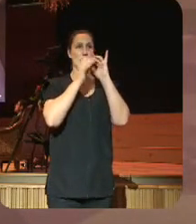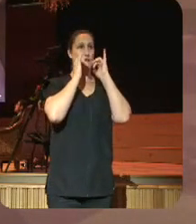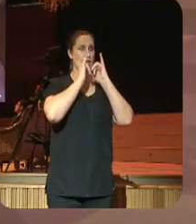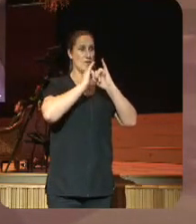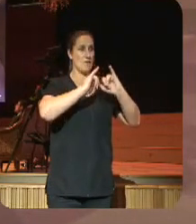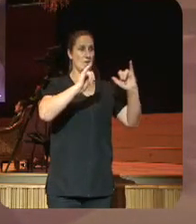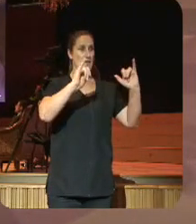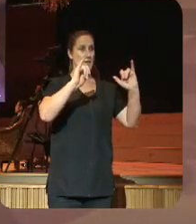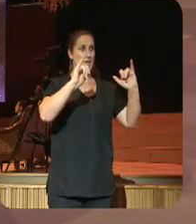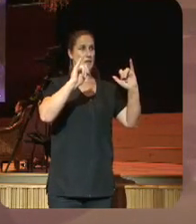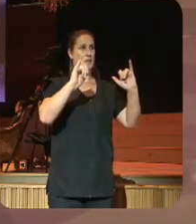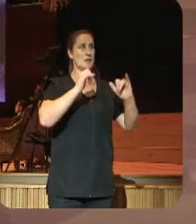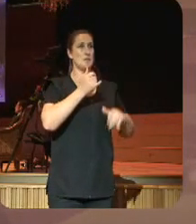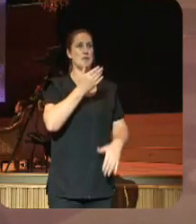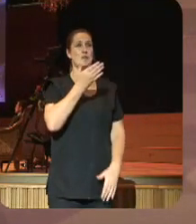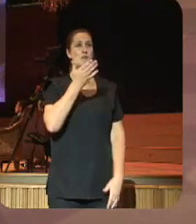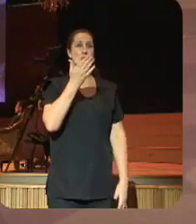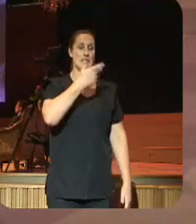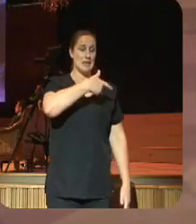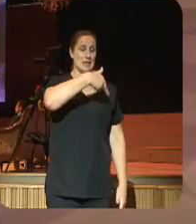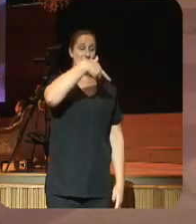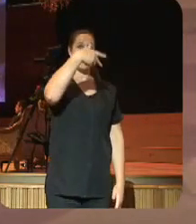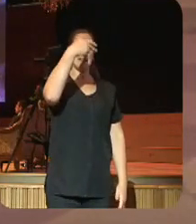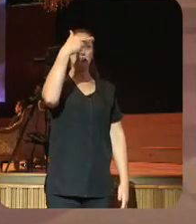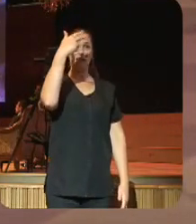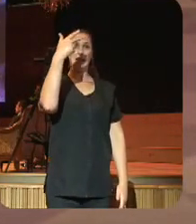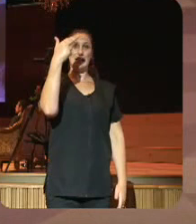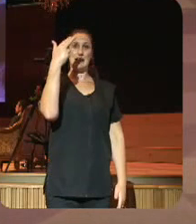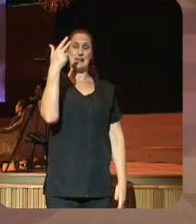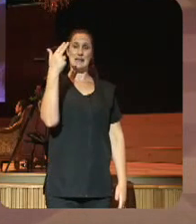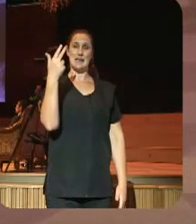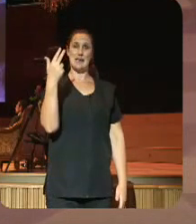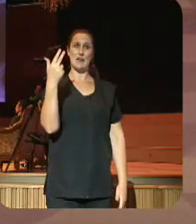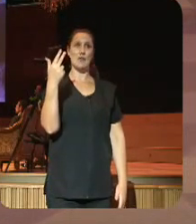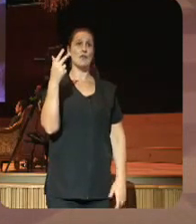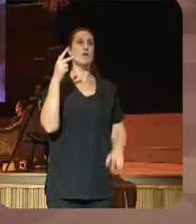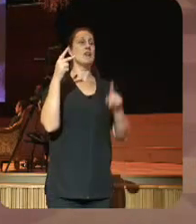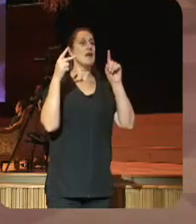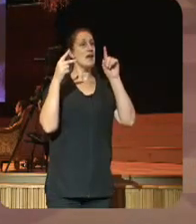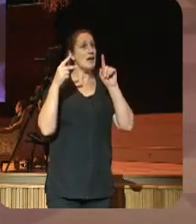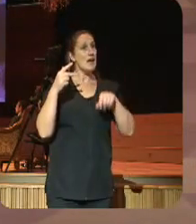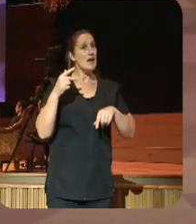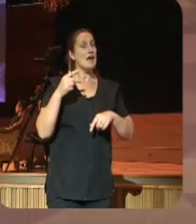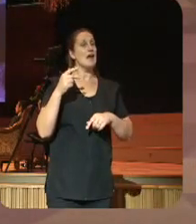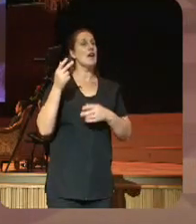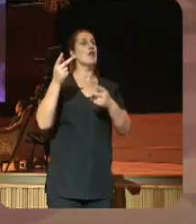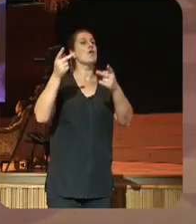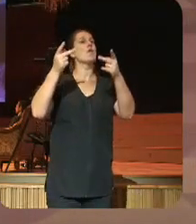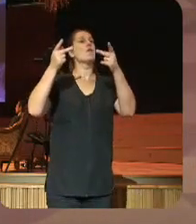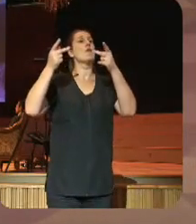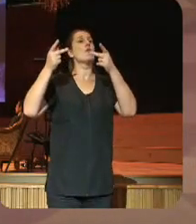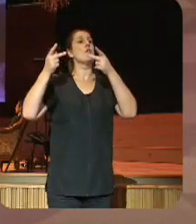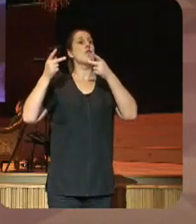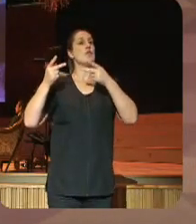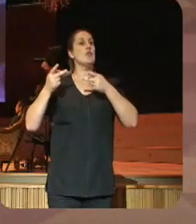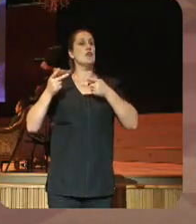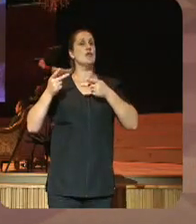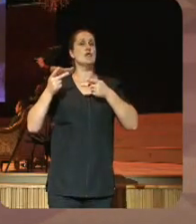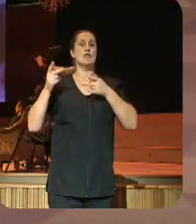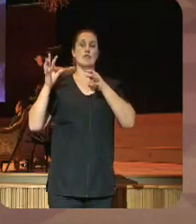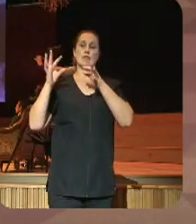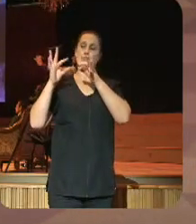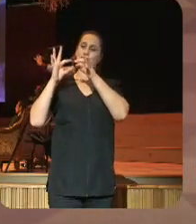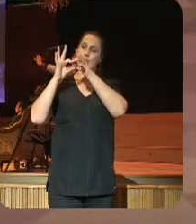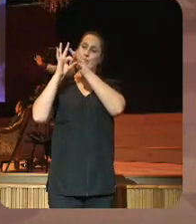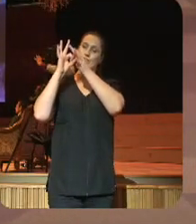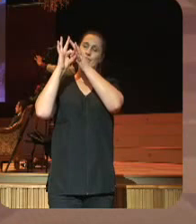você que o Natal foi um grande convite de Deus para a gente ter comunhão com